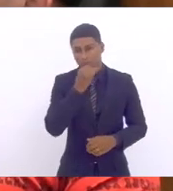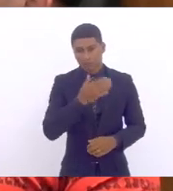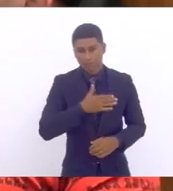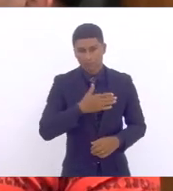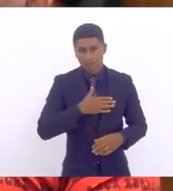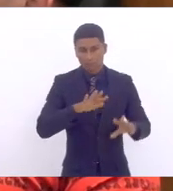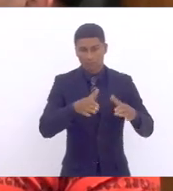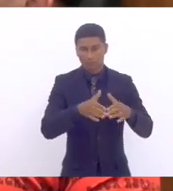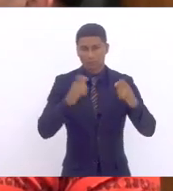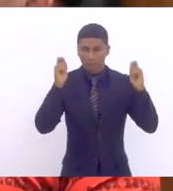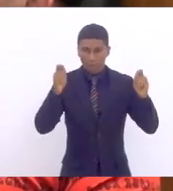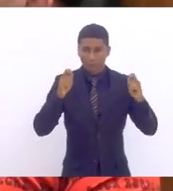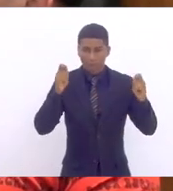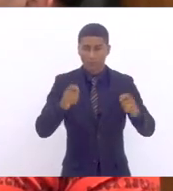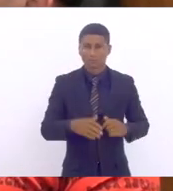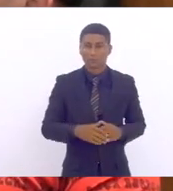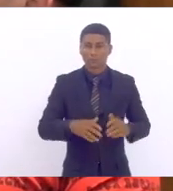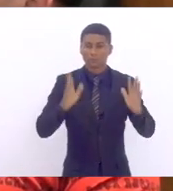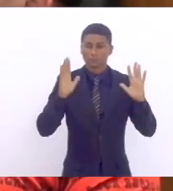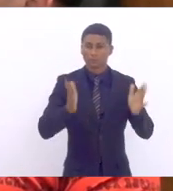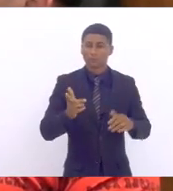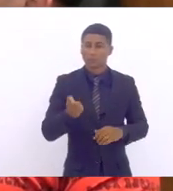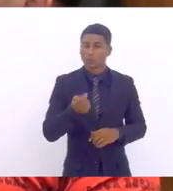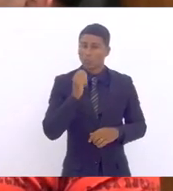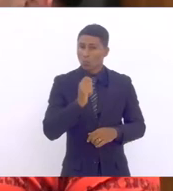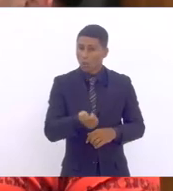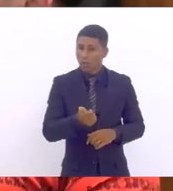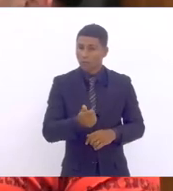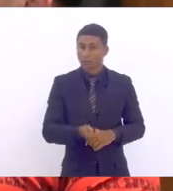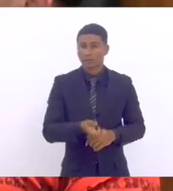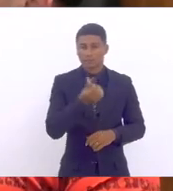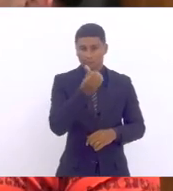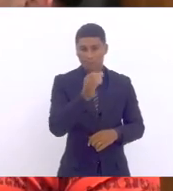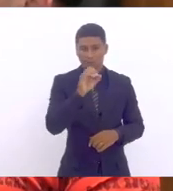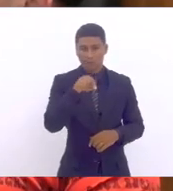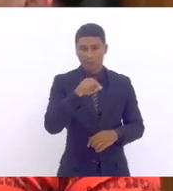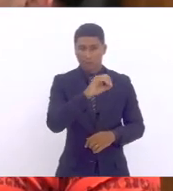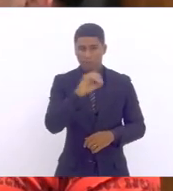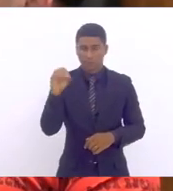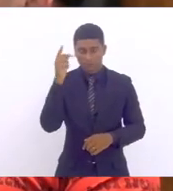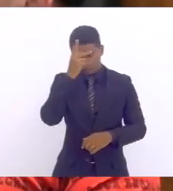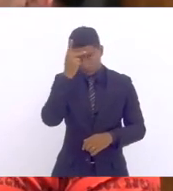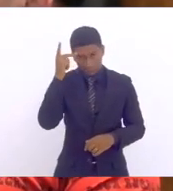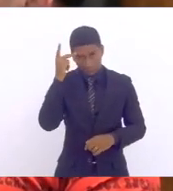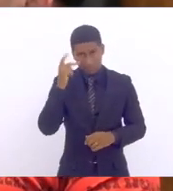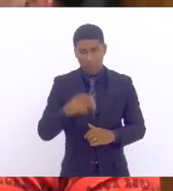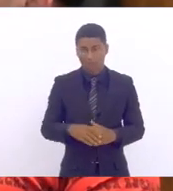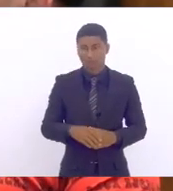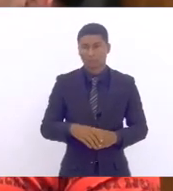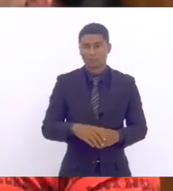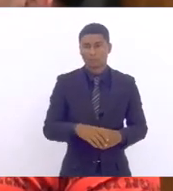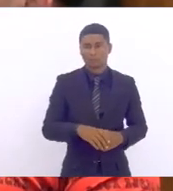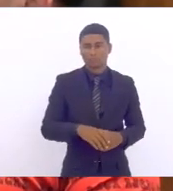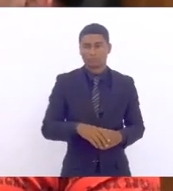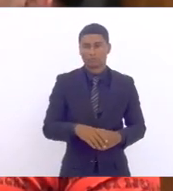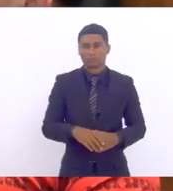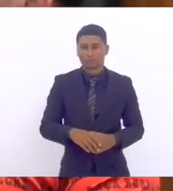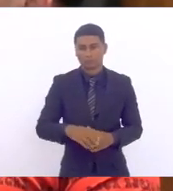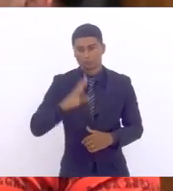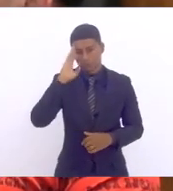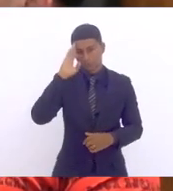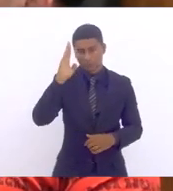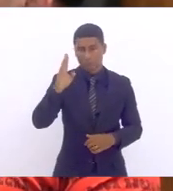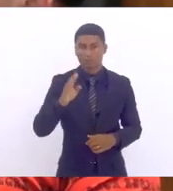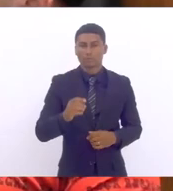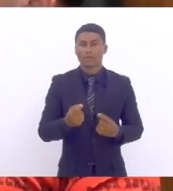exemplo, uma torcida que já chegou a ter um quadro associativo de 60 mil pessoas e que tem como uma das principais fontes de